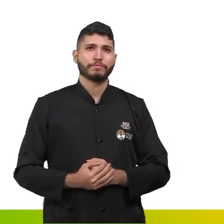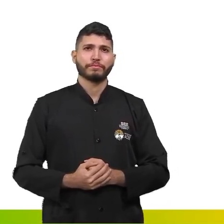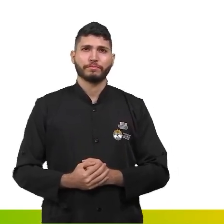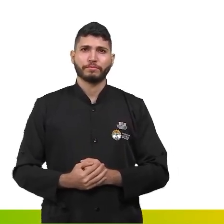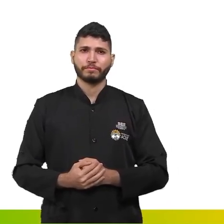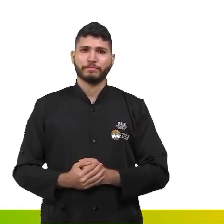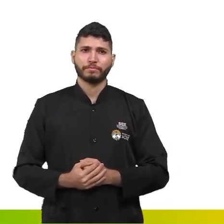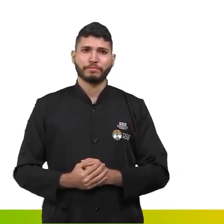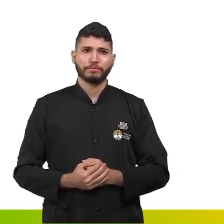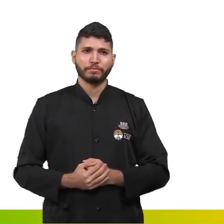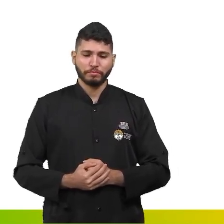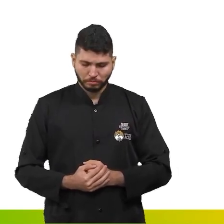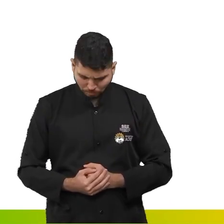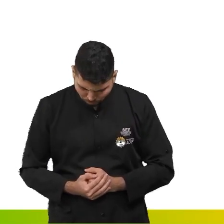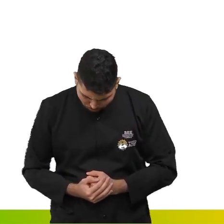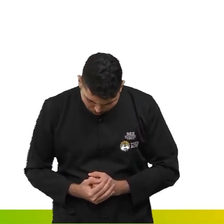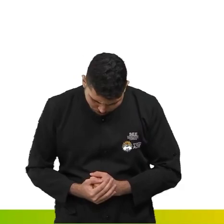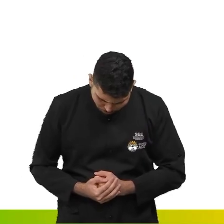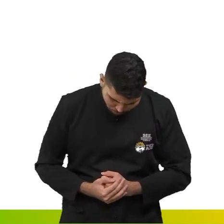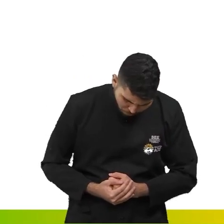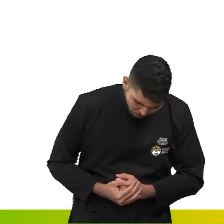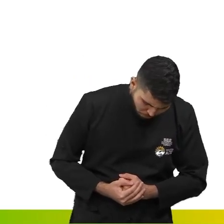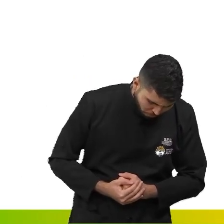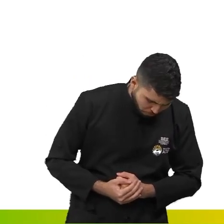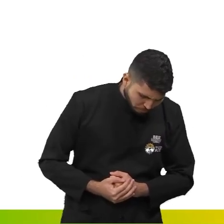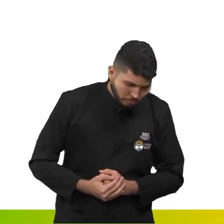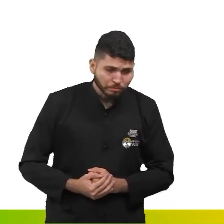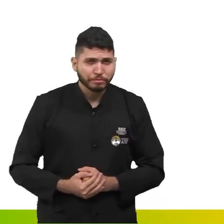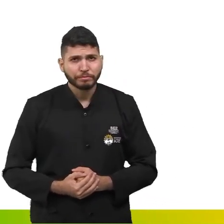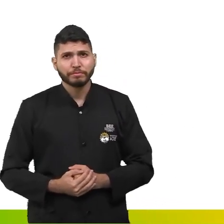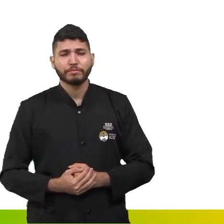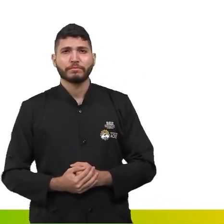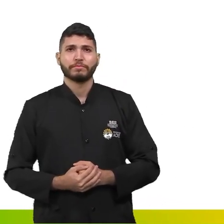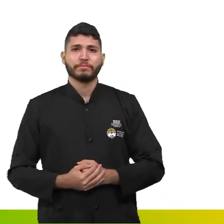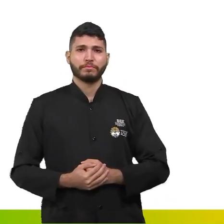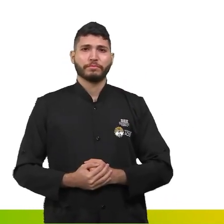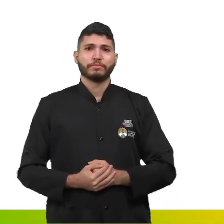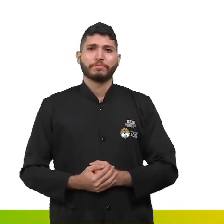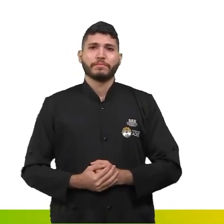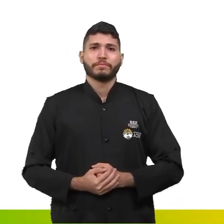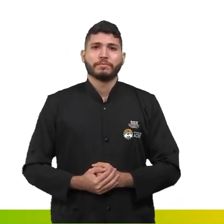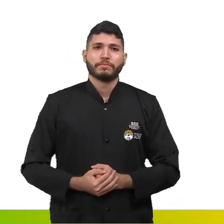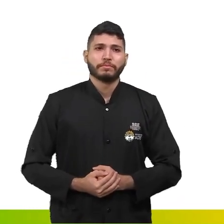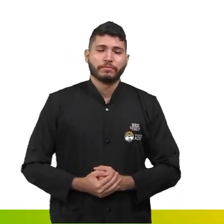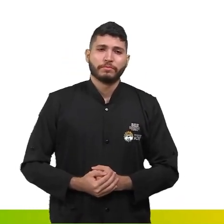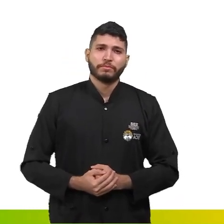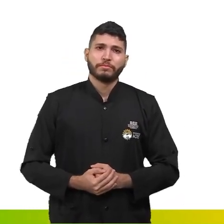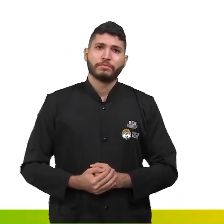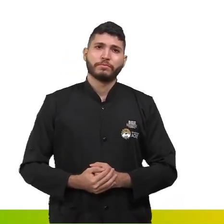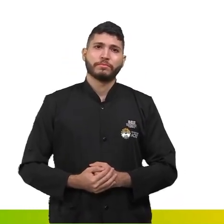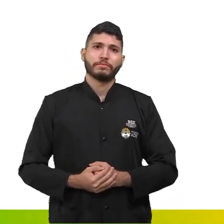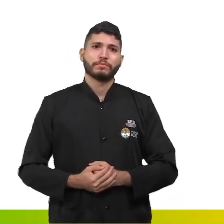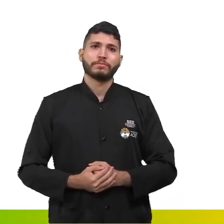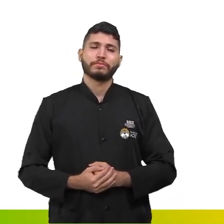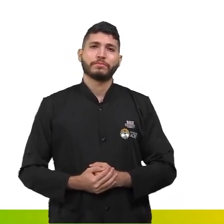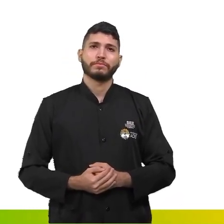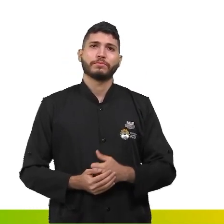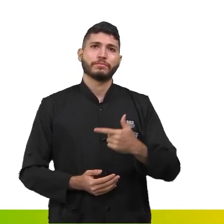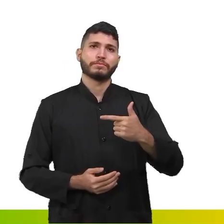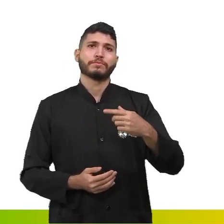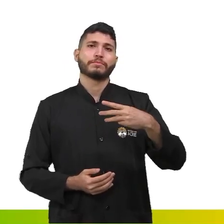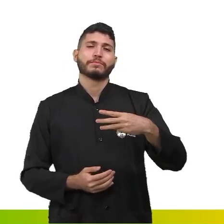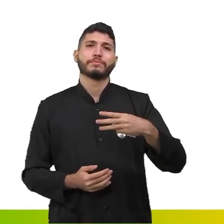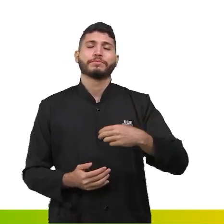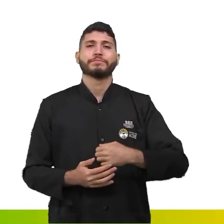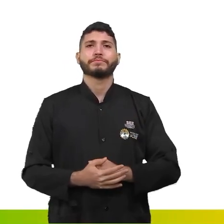gente continua a nossa questão. Vamos lá. 2 e 3. Eu